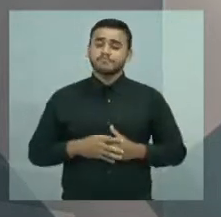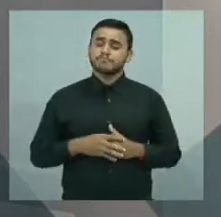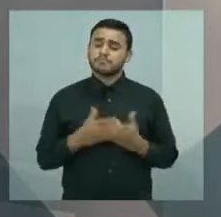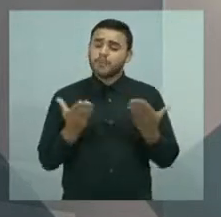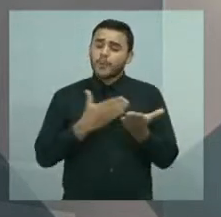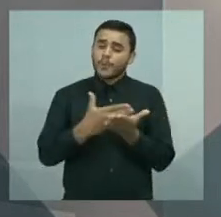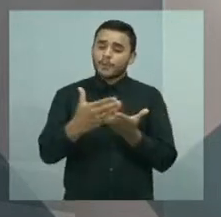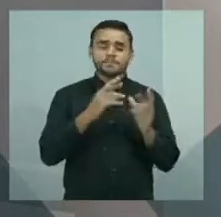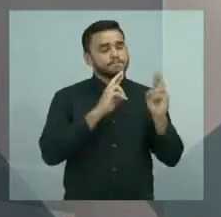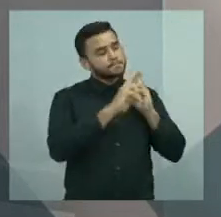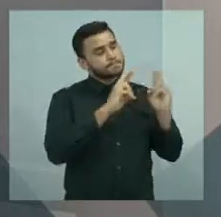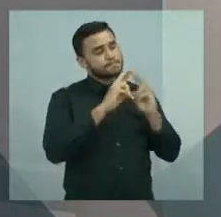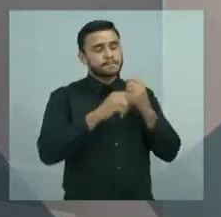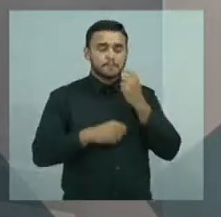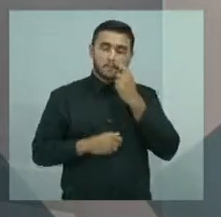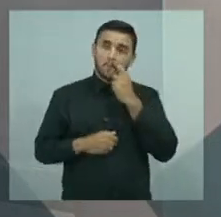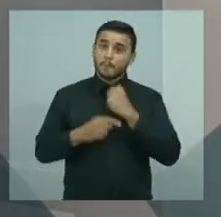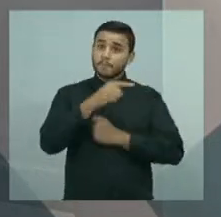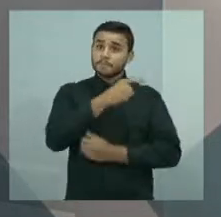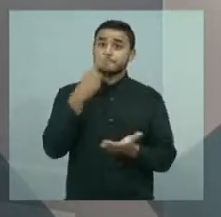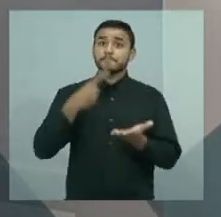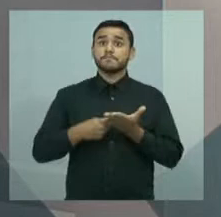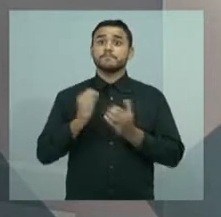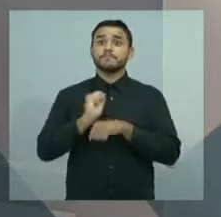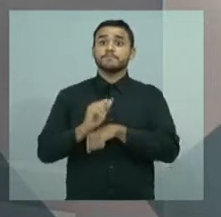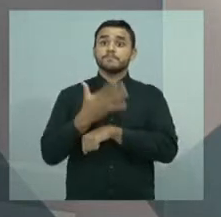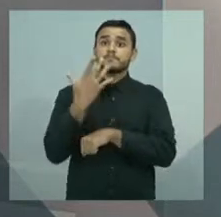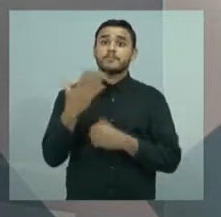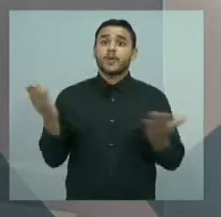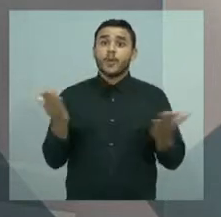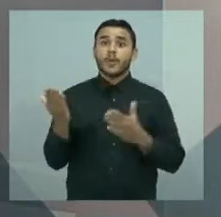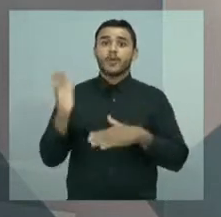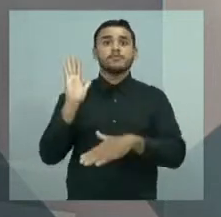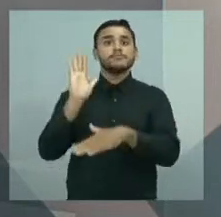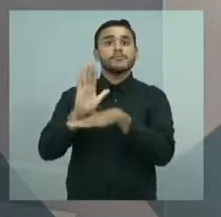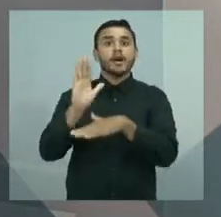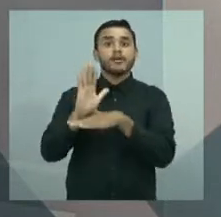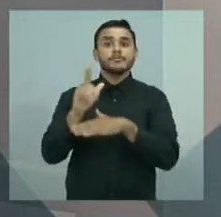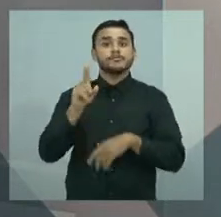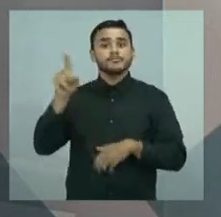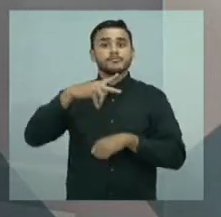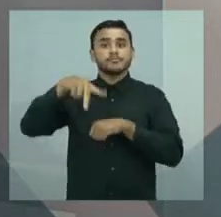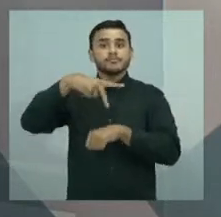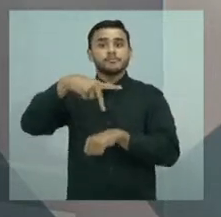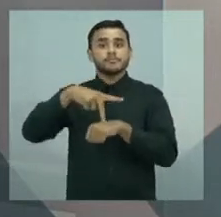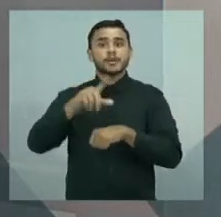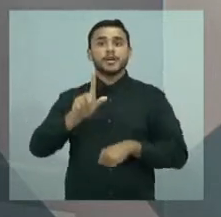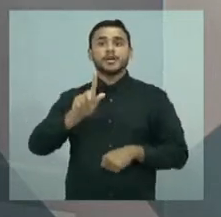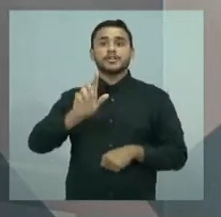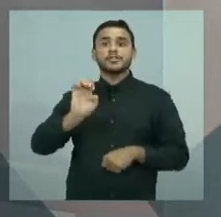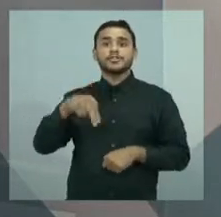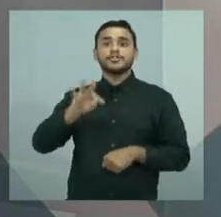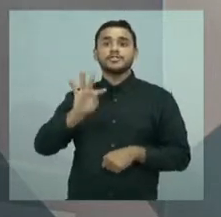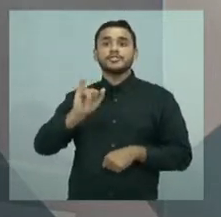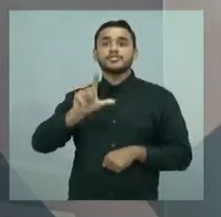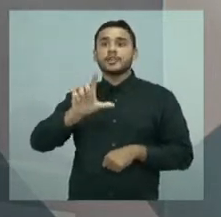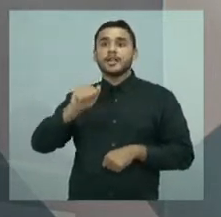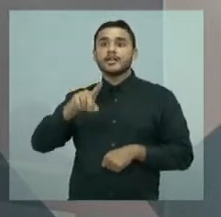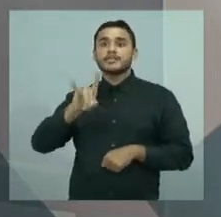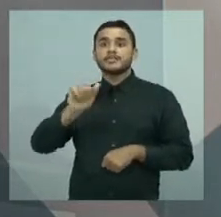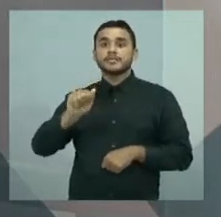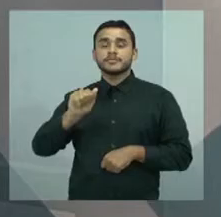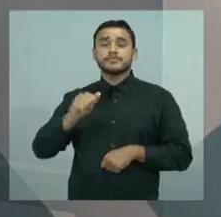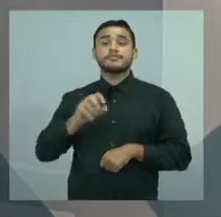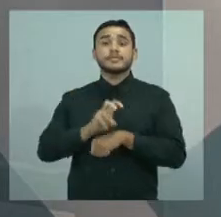conversa a respeito de um evento que ele promove hoje na Praça da Gentilândia, às 17 horas, que é um dia de combate